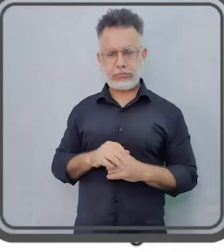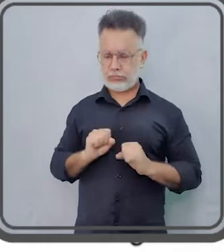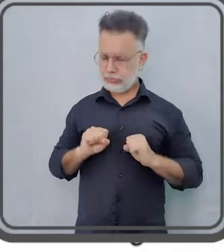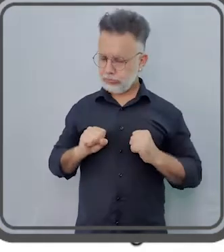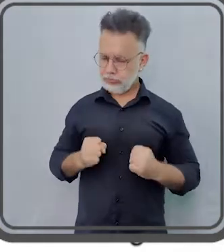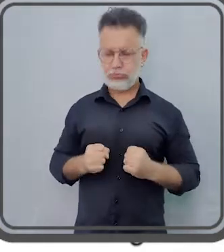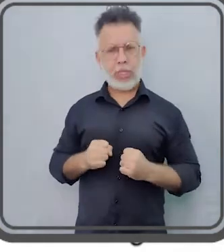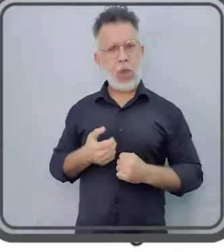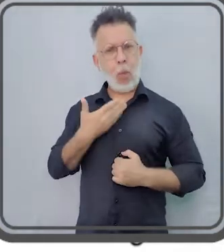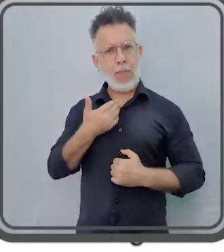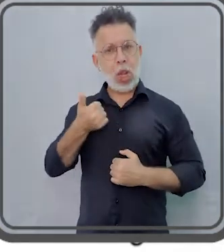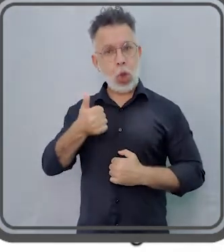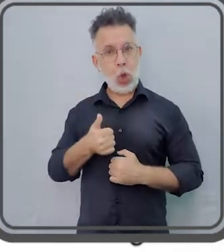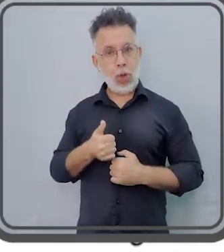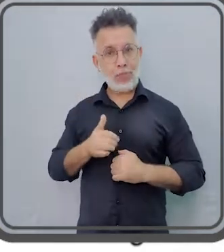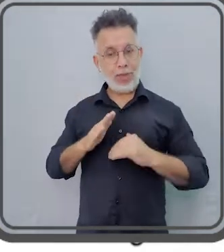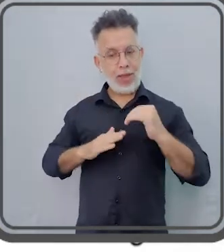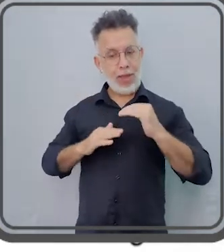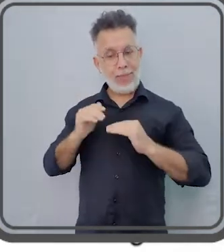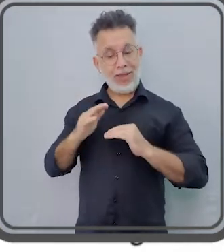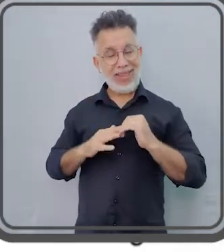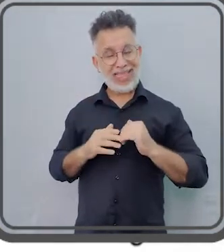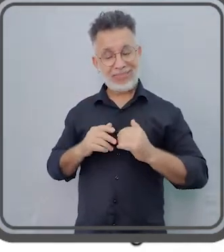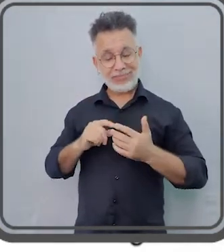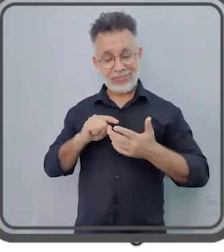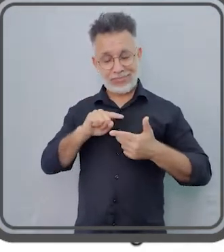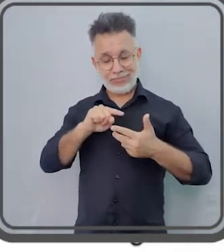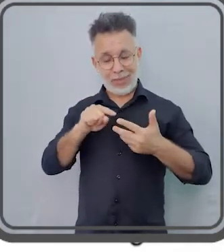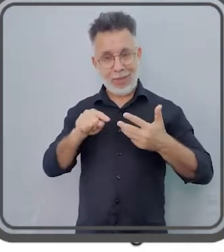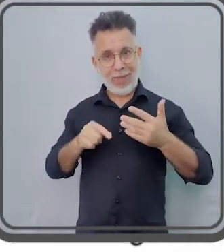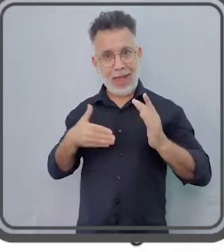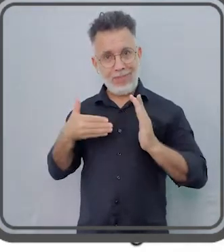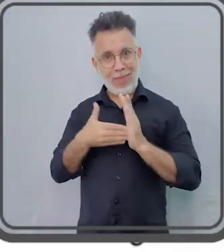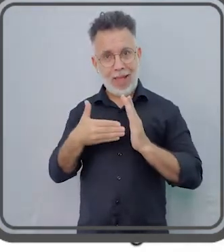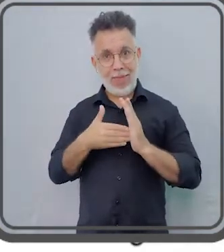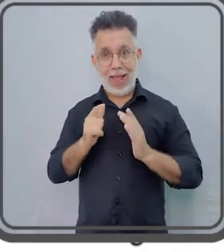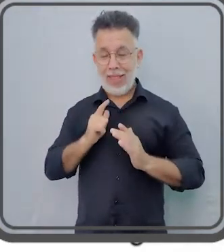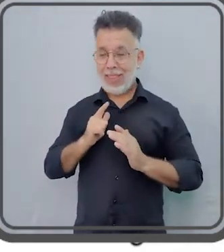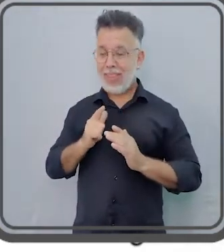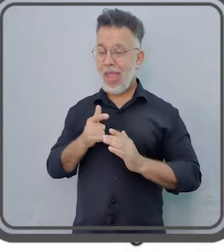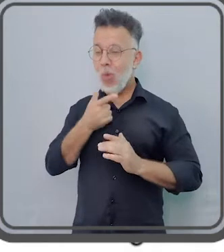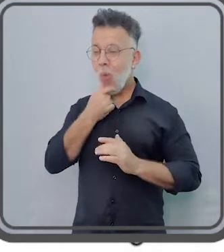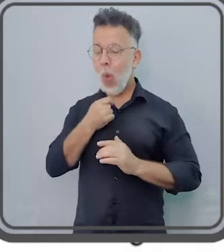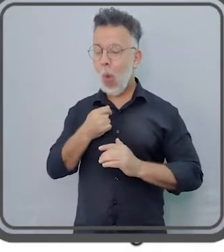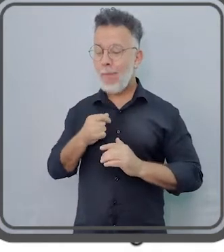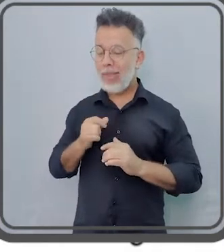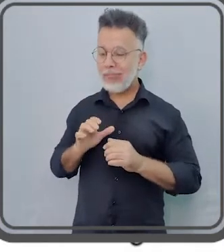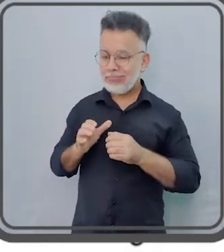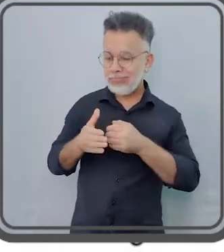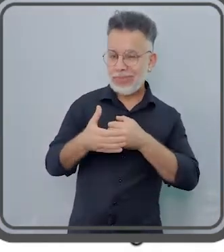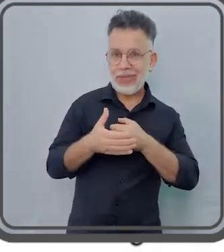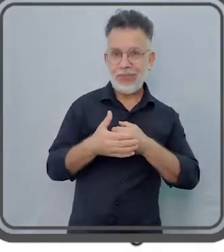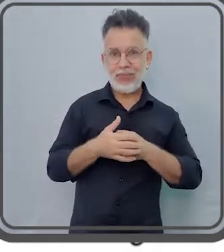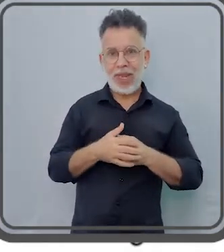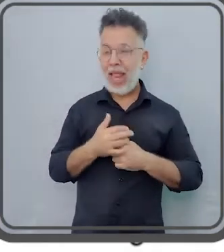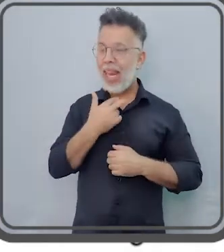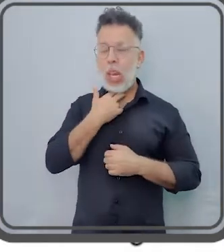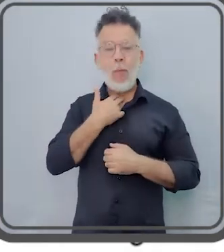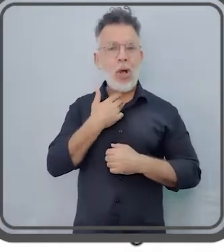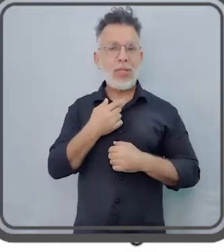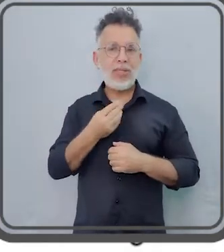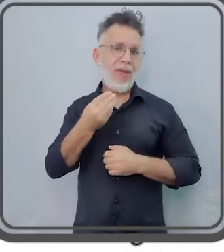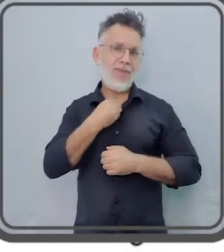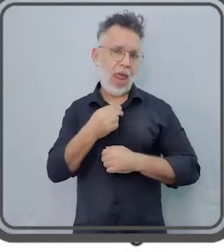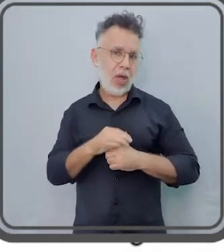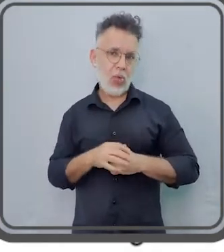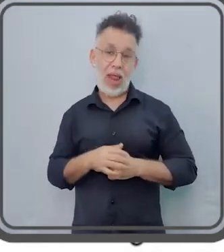acaba criando uma série de barreiras que botam o homem num casulo. Ele não pode ser vulnerável, ele não pode ter